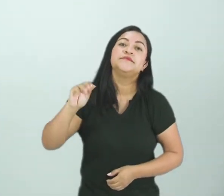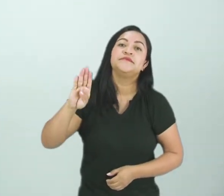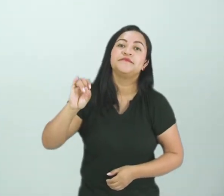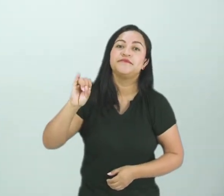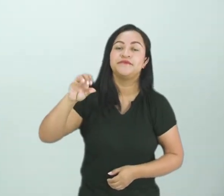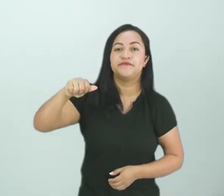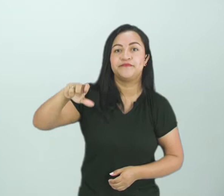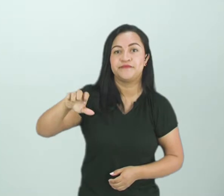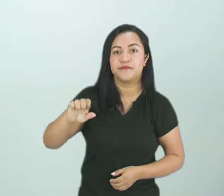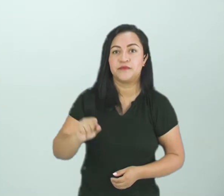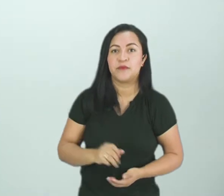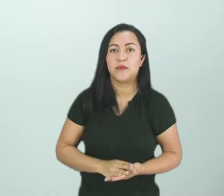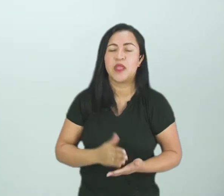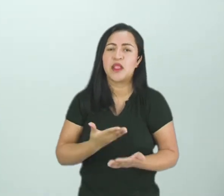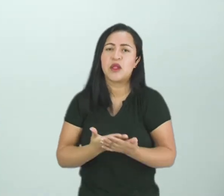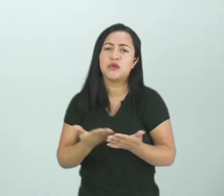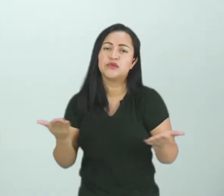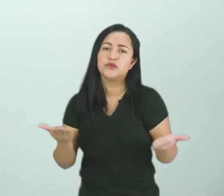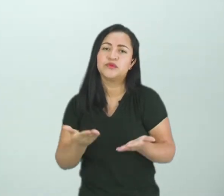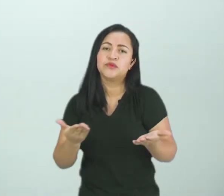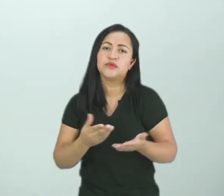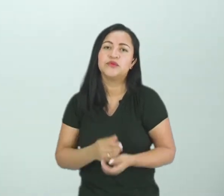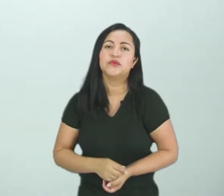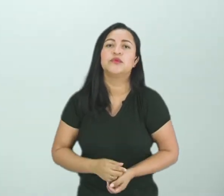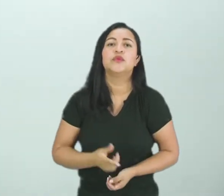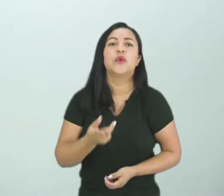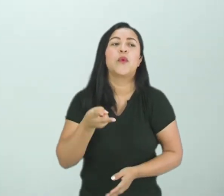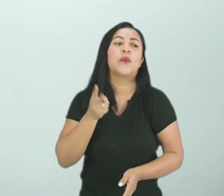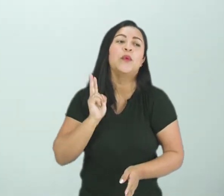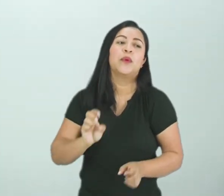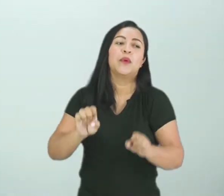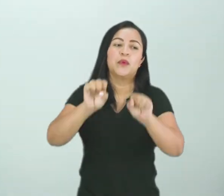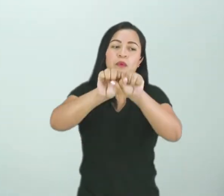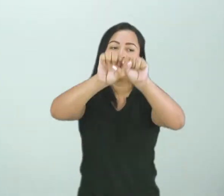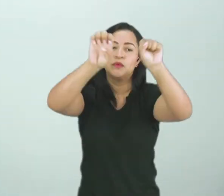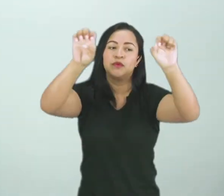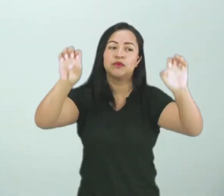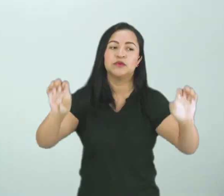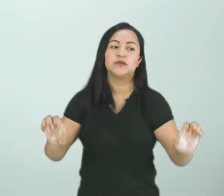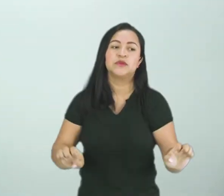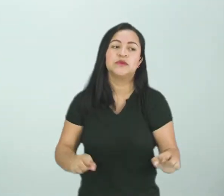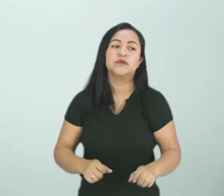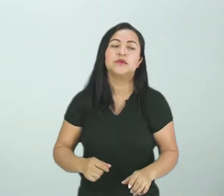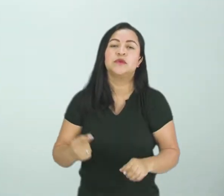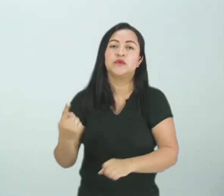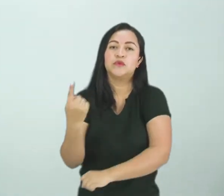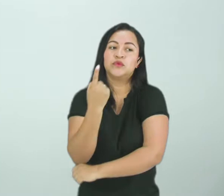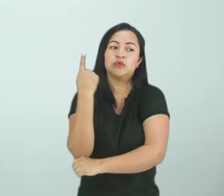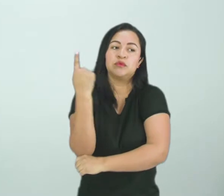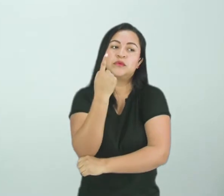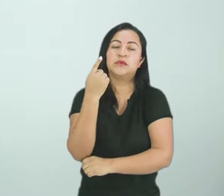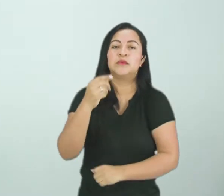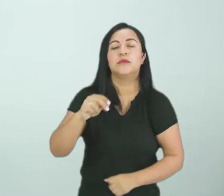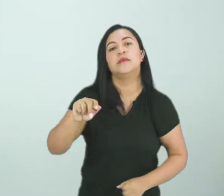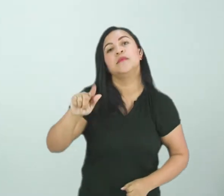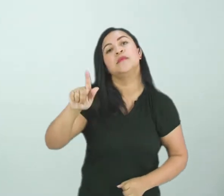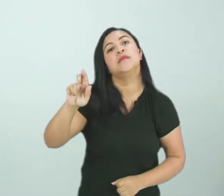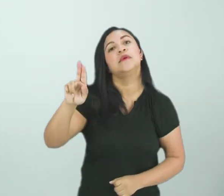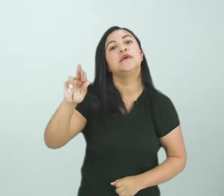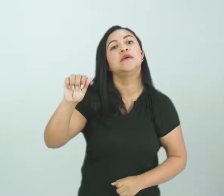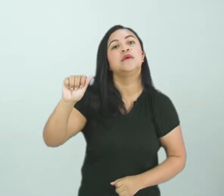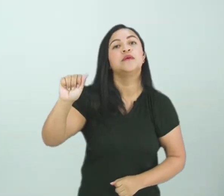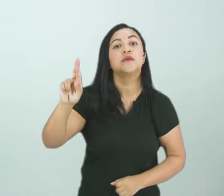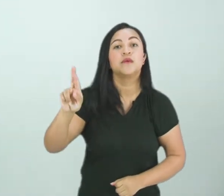nós veremos aí um pouco ainda sobre sistemas de equações do primeiro grau e enfatizaremos